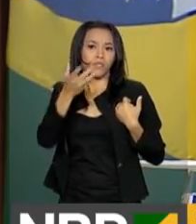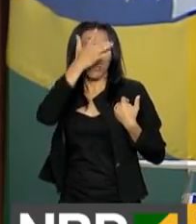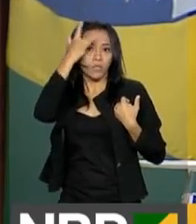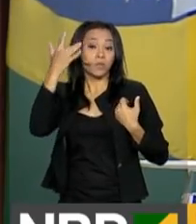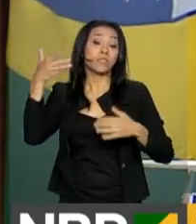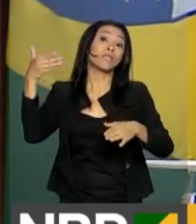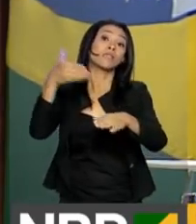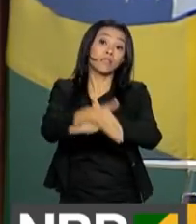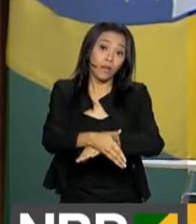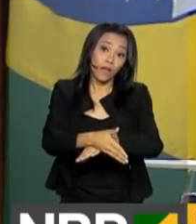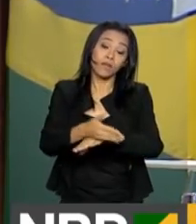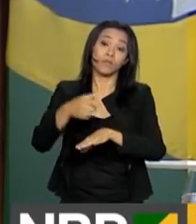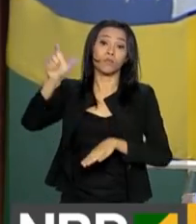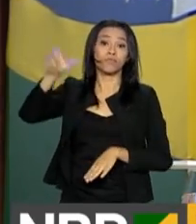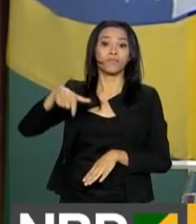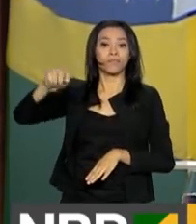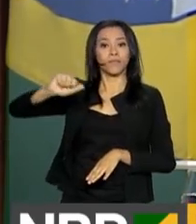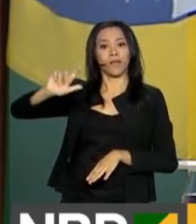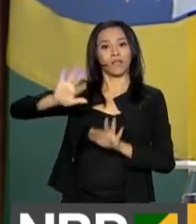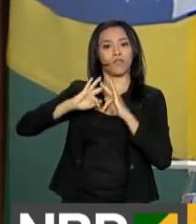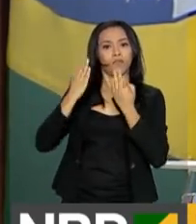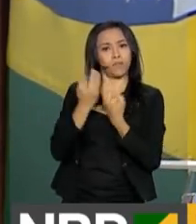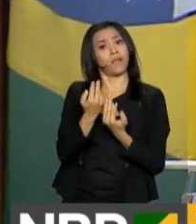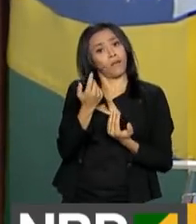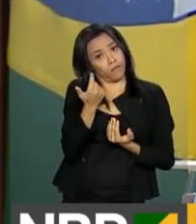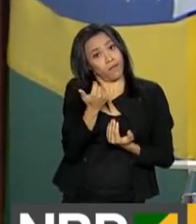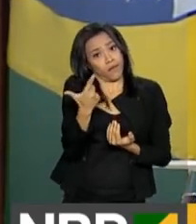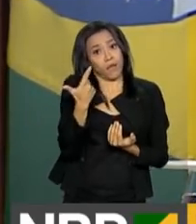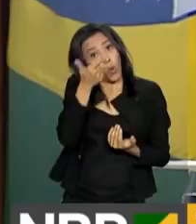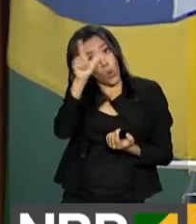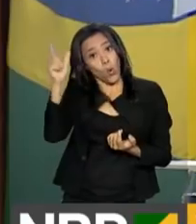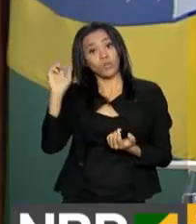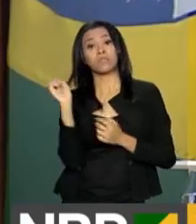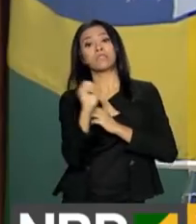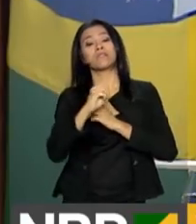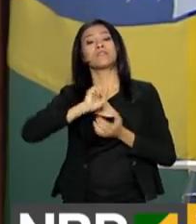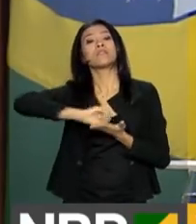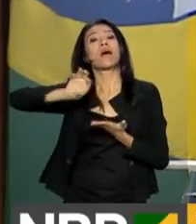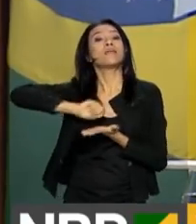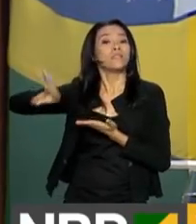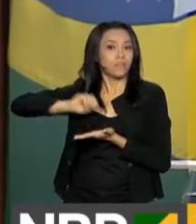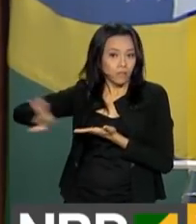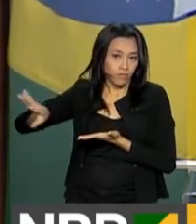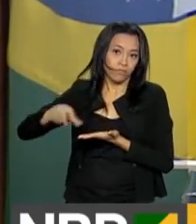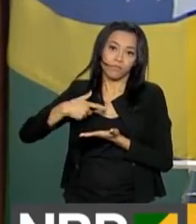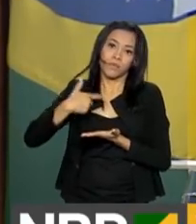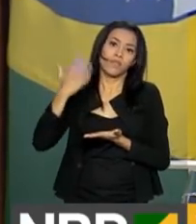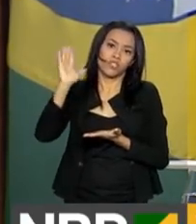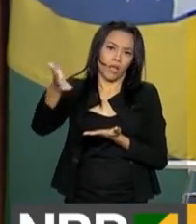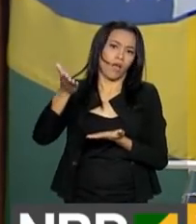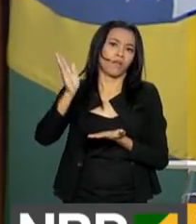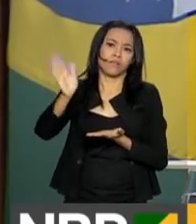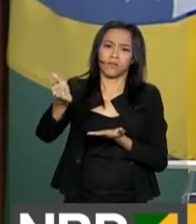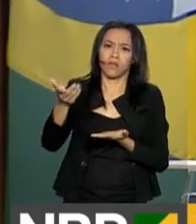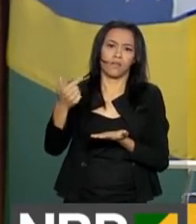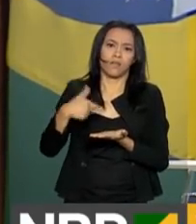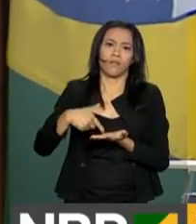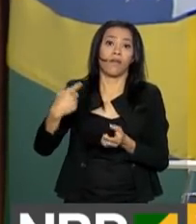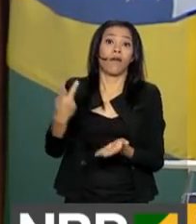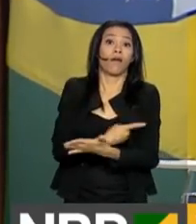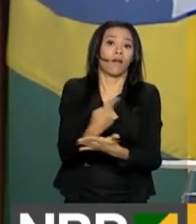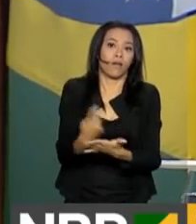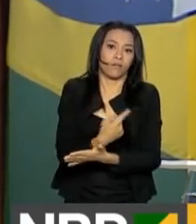que entraram na bolsa família é verdade que outros tantos saíram é que estavam recebendo talvez inadequadamente